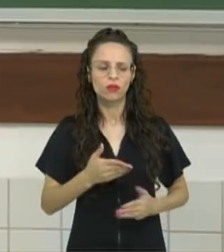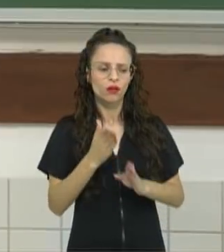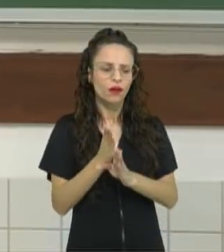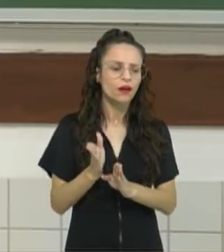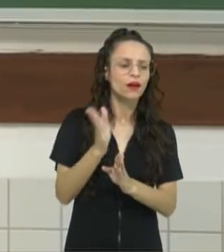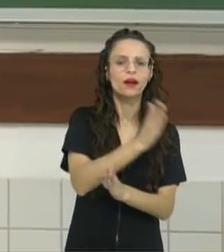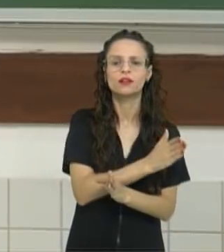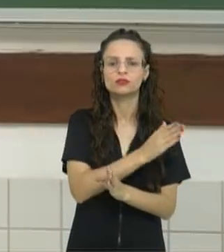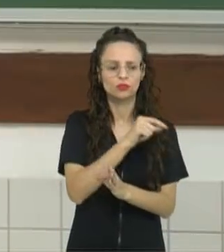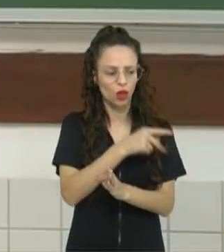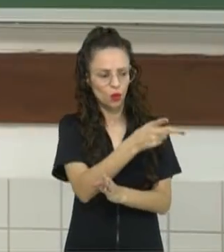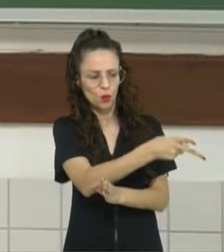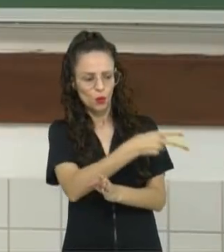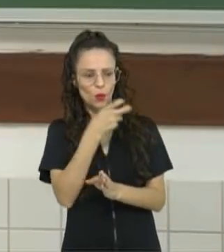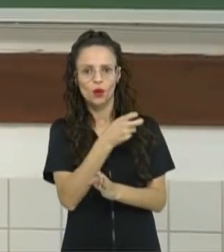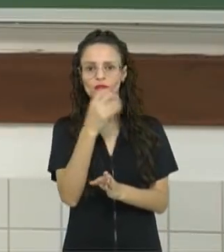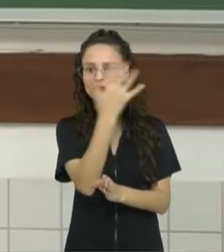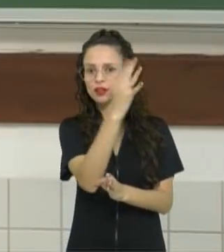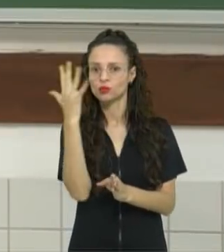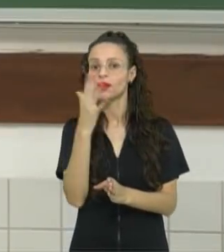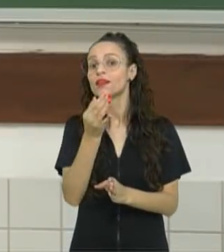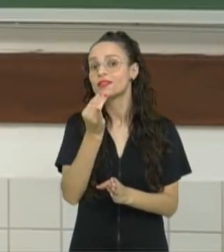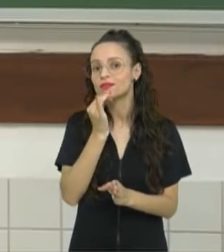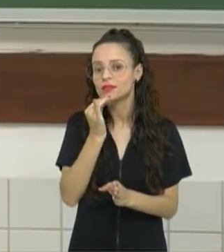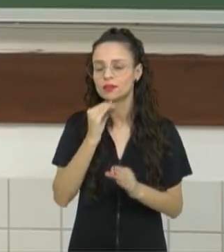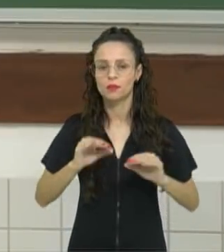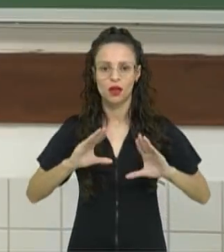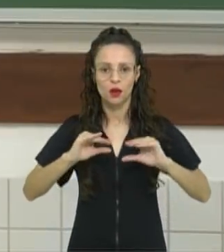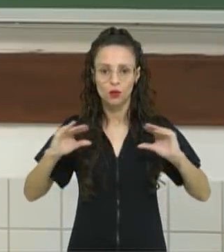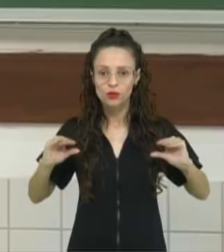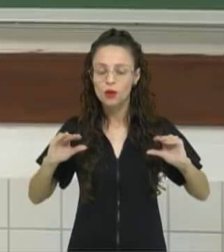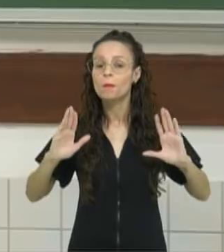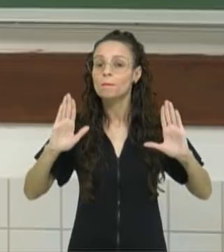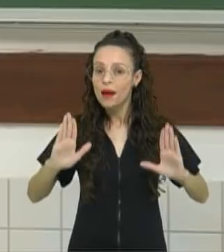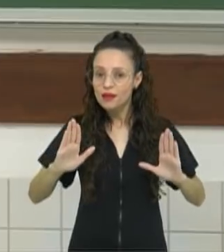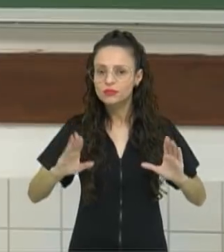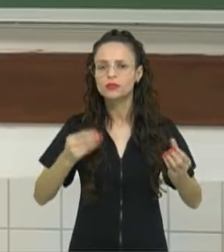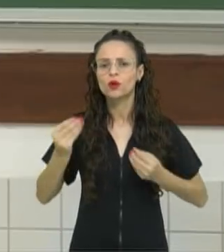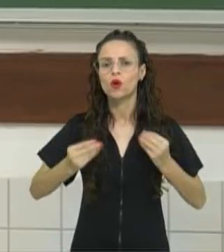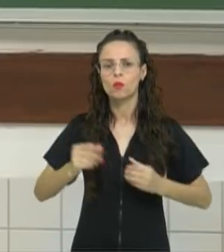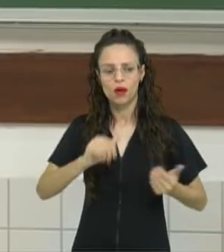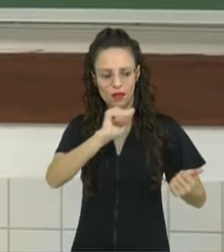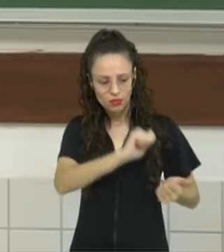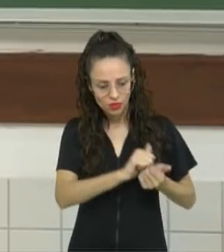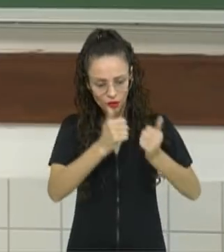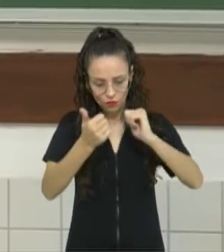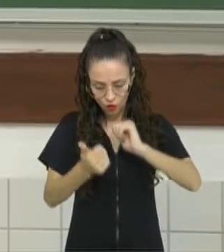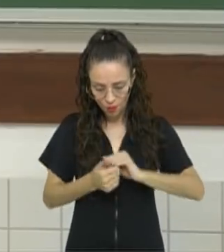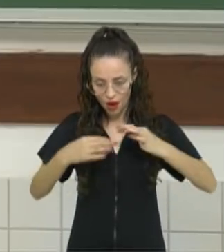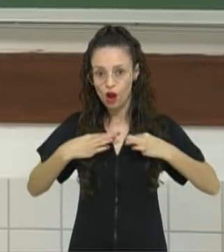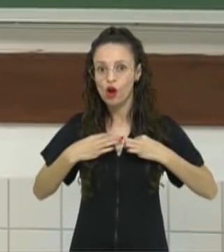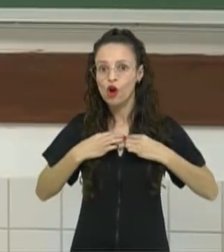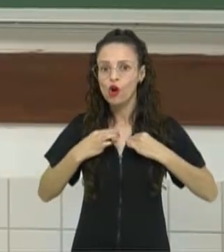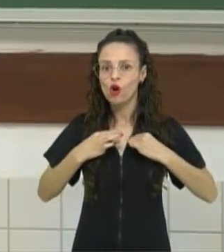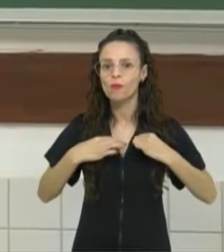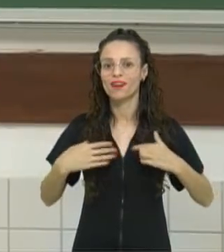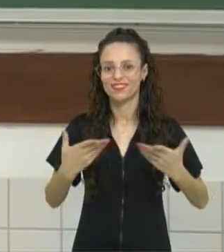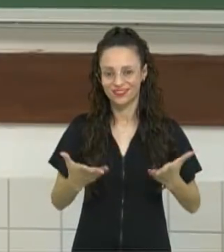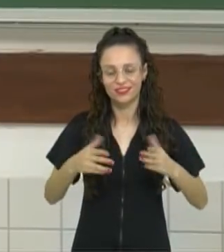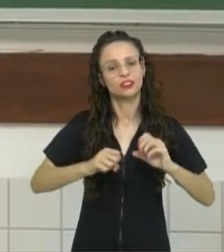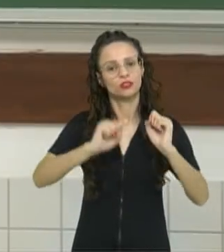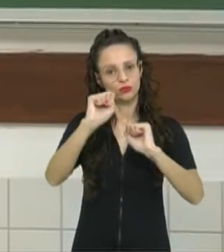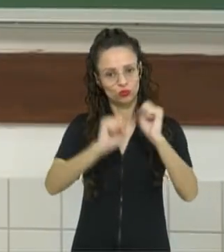é um recurso que foi tirado da natureza. Por exemplo, o algodão. Mas para que ela fosse transformada em roupa, ela passou